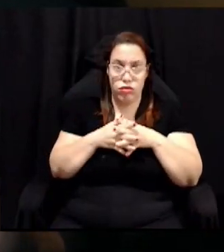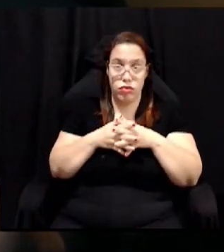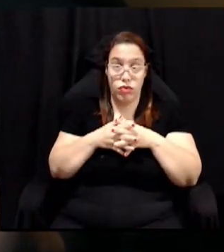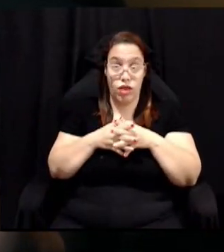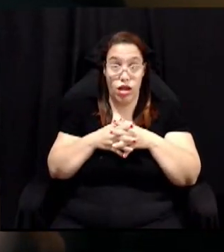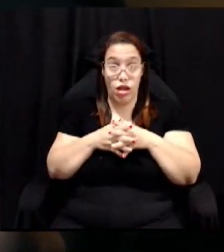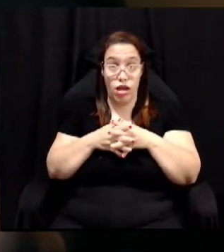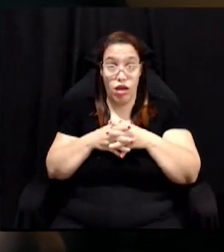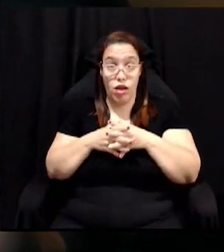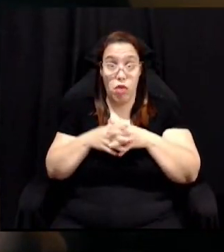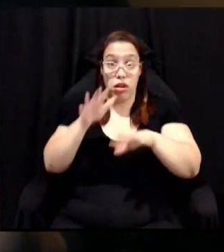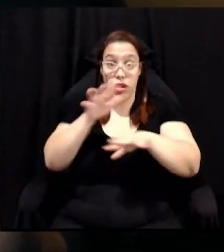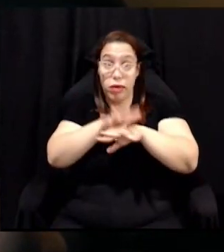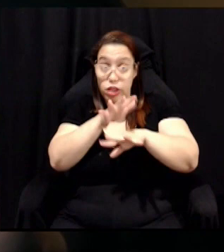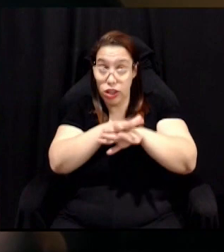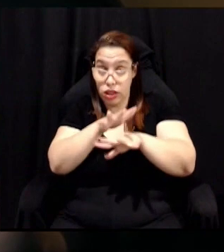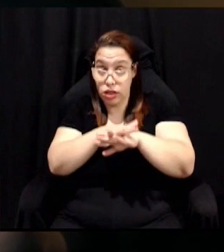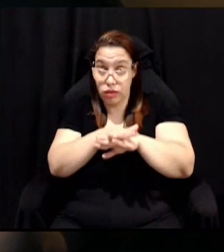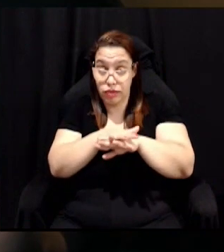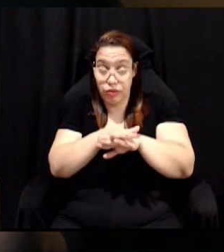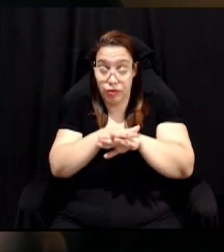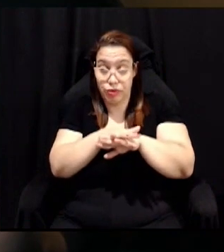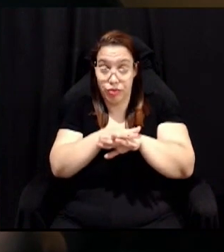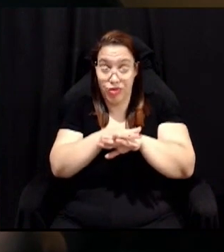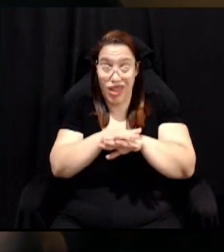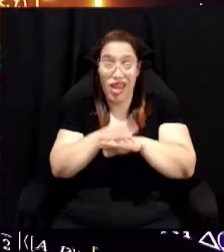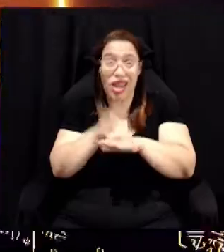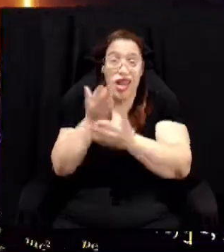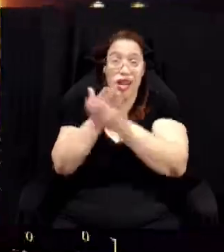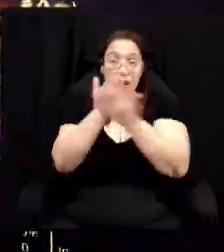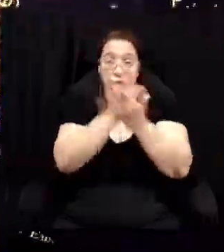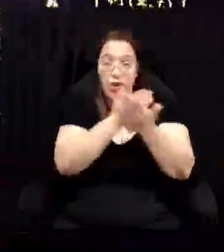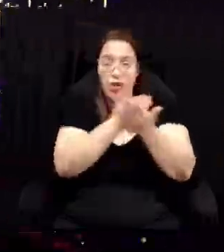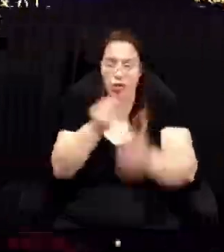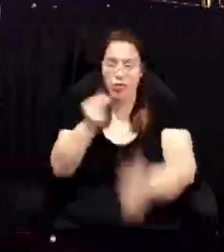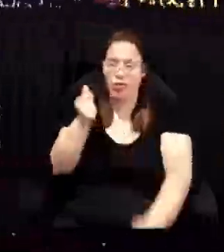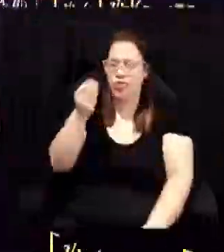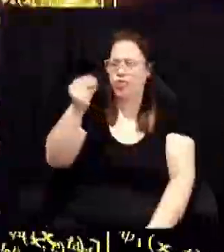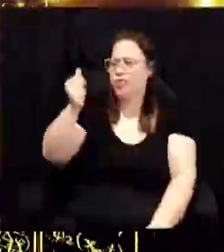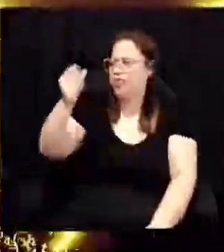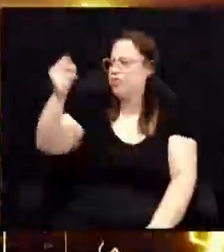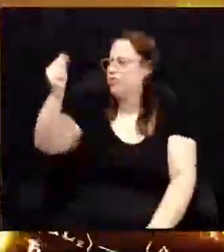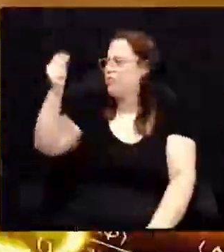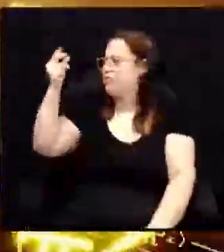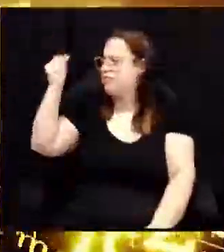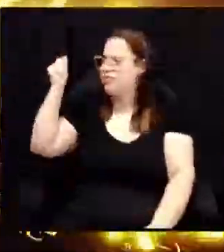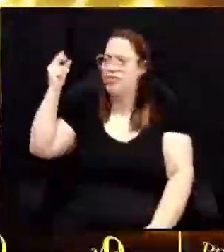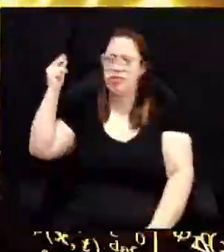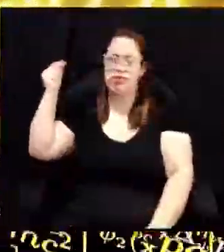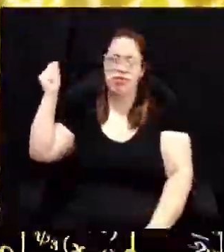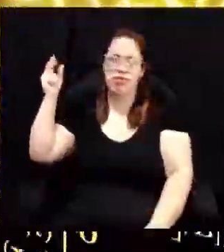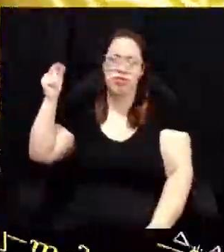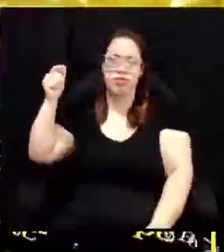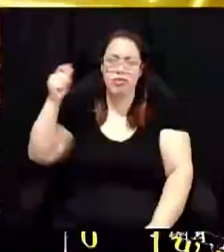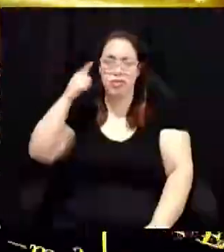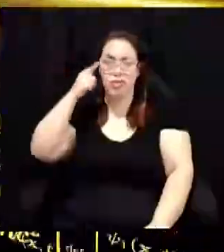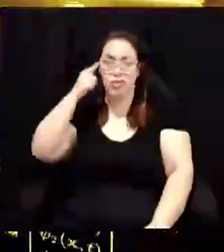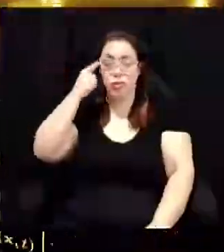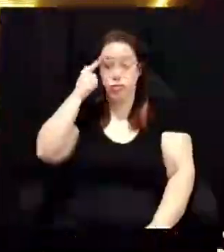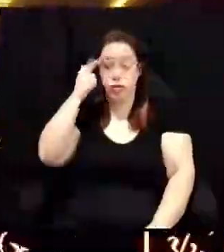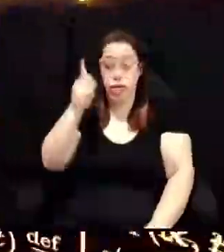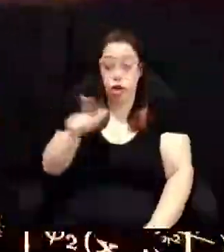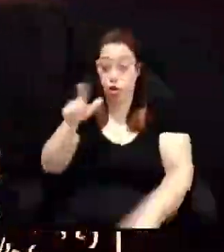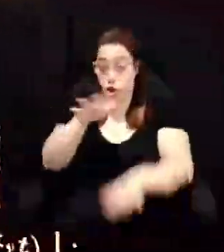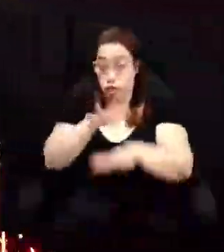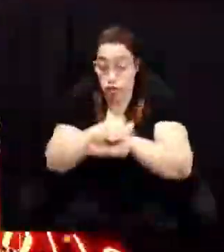matemática. E a lógica matemática é estudada desde muito tempo. Muito antigamente a gente já tem os registros dessa lógica matemática. E essa